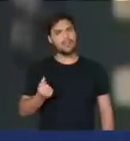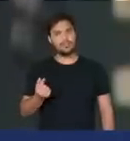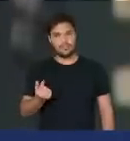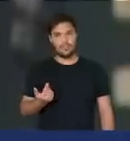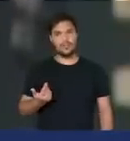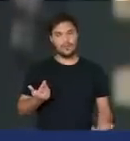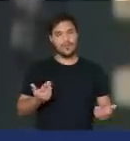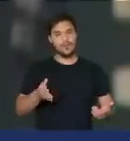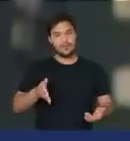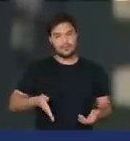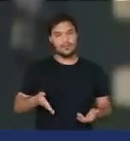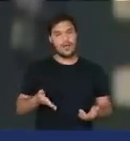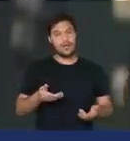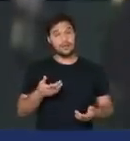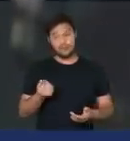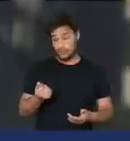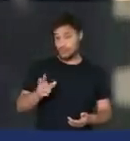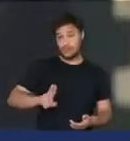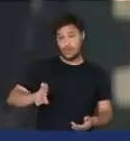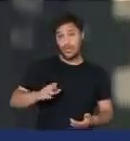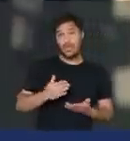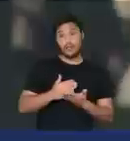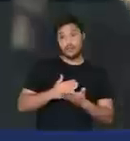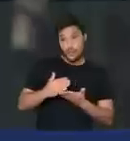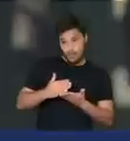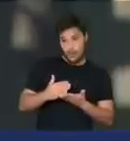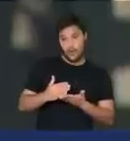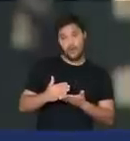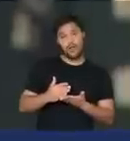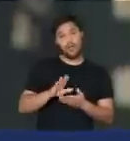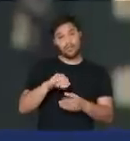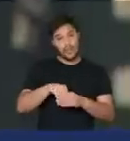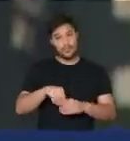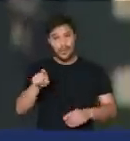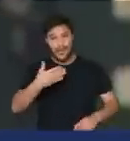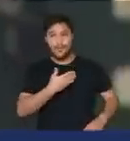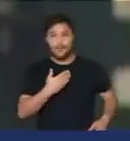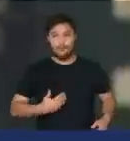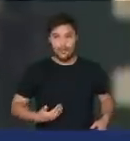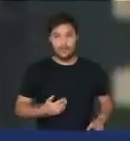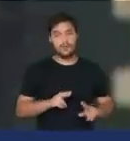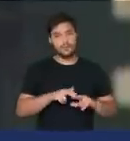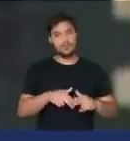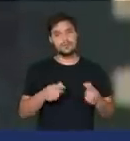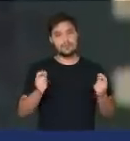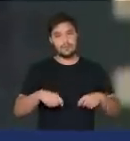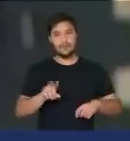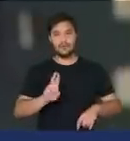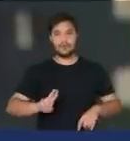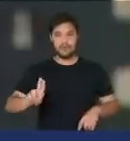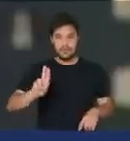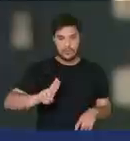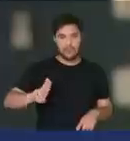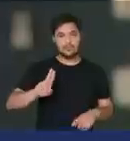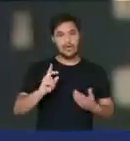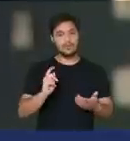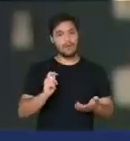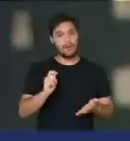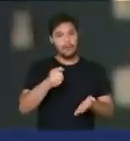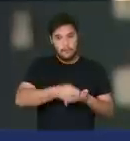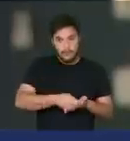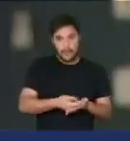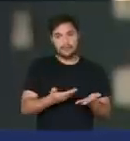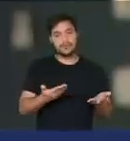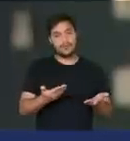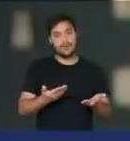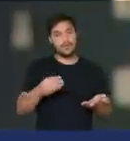que estão sendo utilizados, então sobrou saldo nas contas da União, isso também poderia ser utilizado para fazer frente